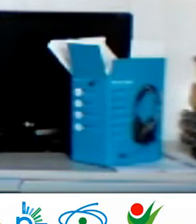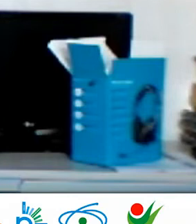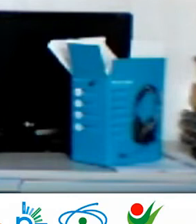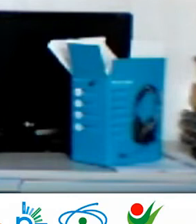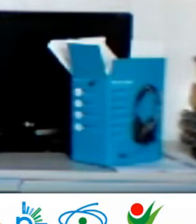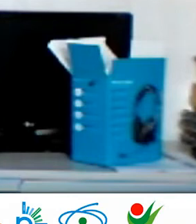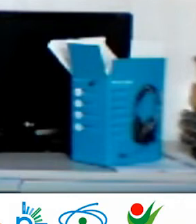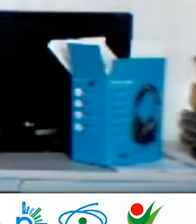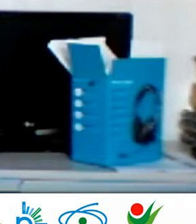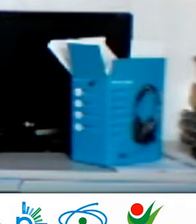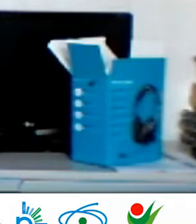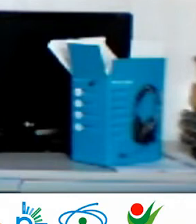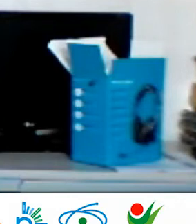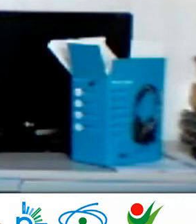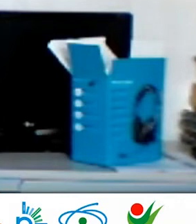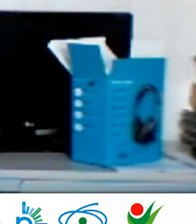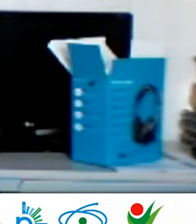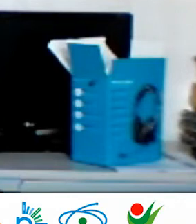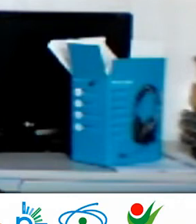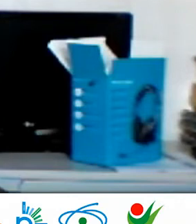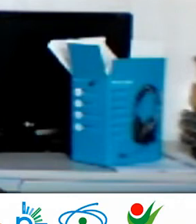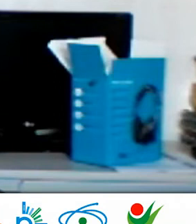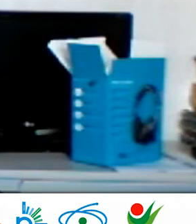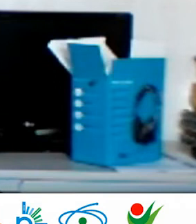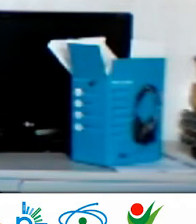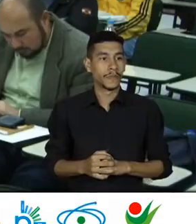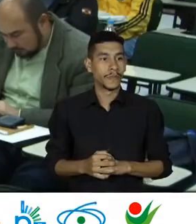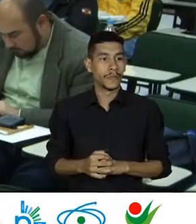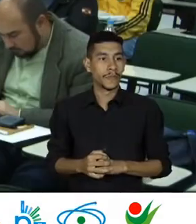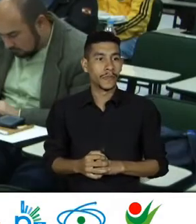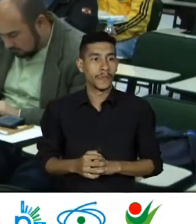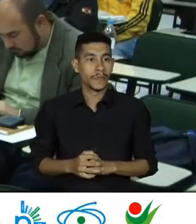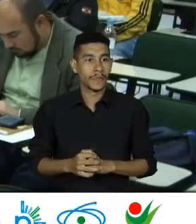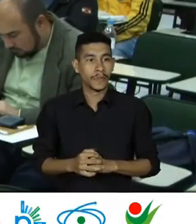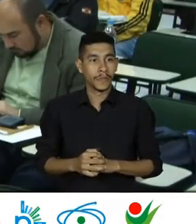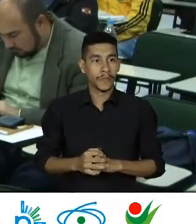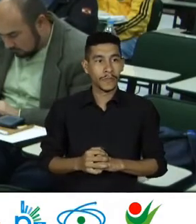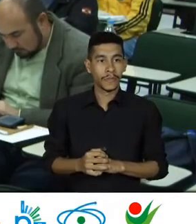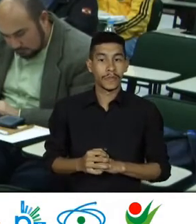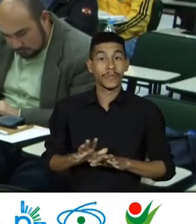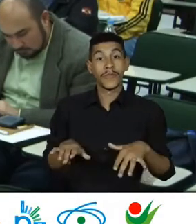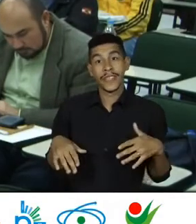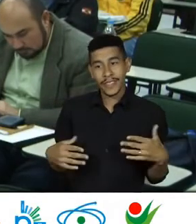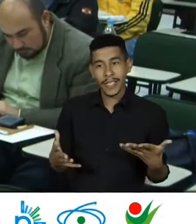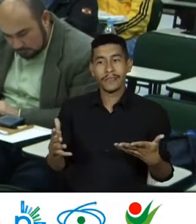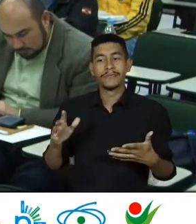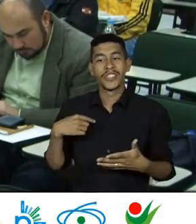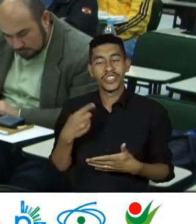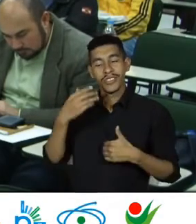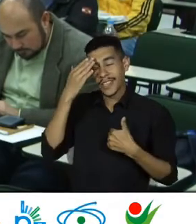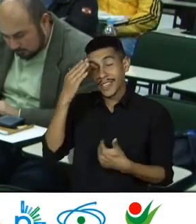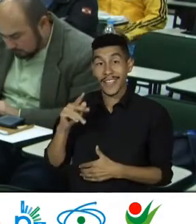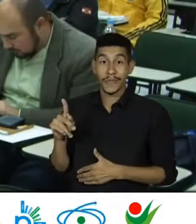queria Agradecer muito E ouvir vocês Para a gente Trocar um pouquinho De qualquer forma A gente Agradece